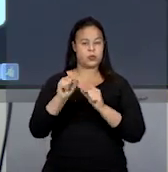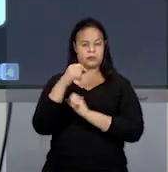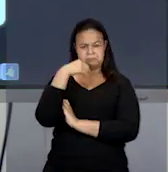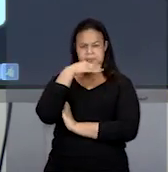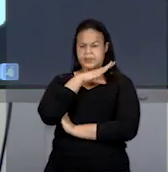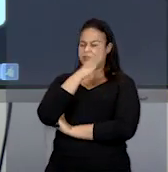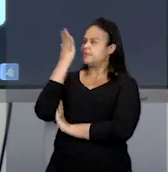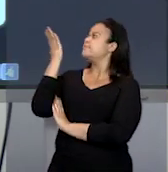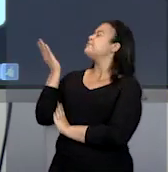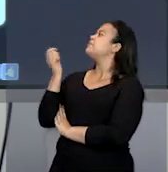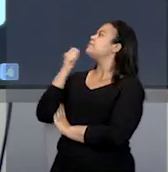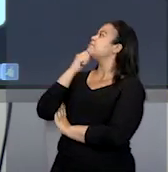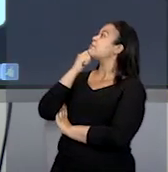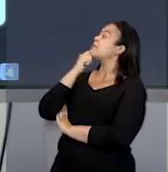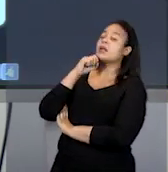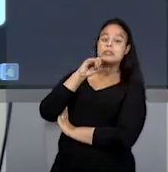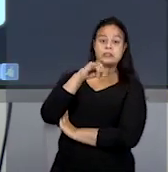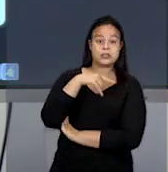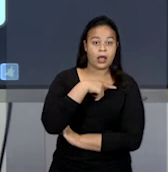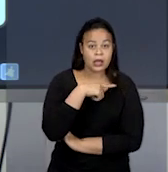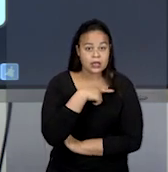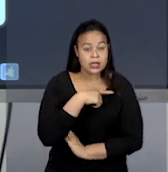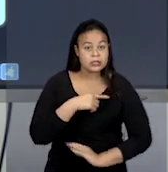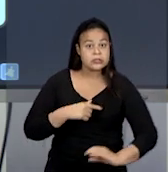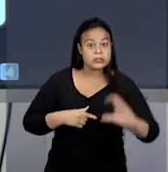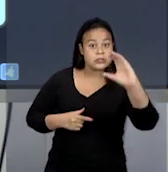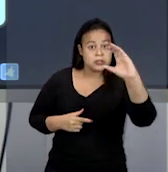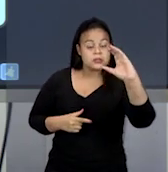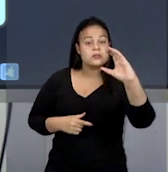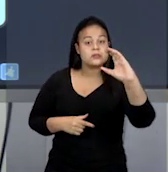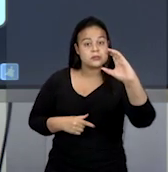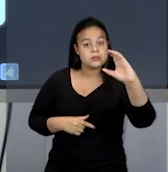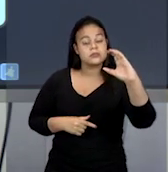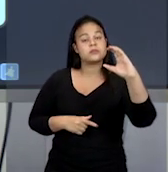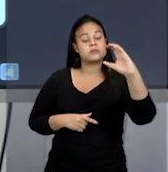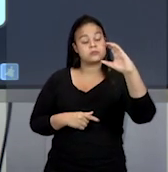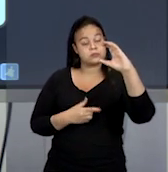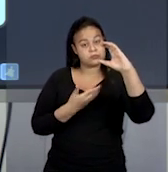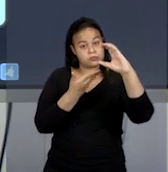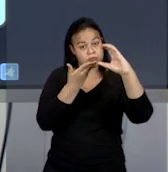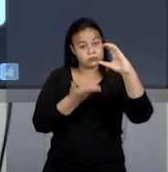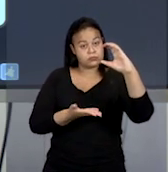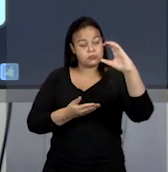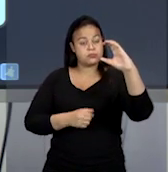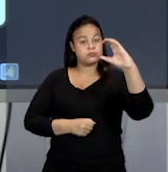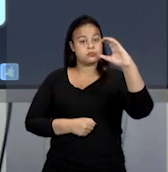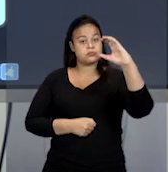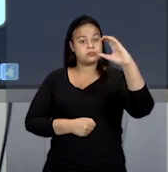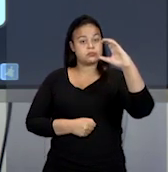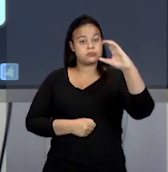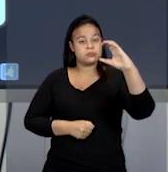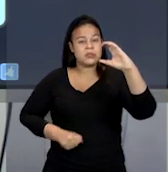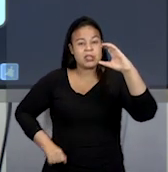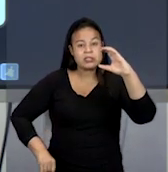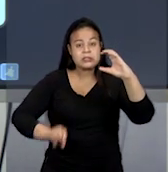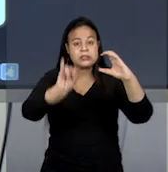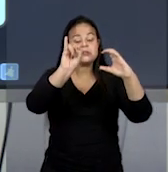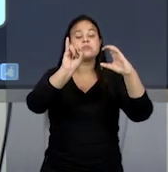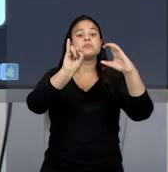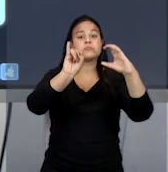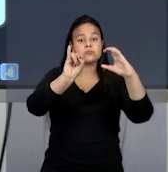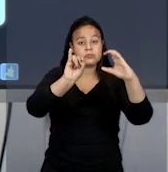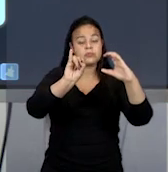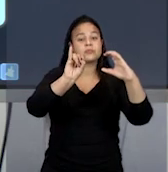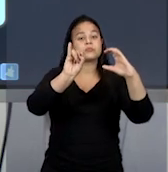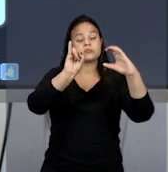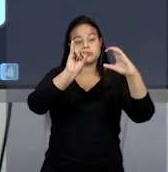que, quando eu tenho Czão, tanto o Czão quanto o Izão,